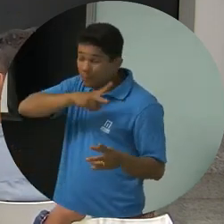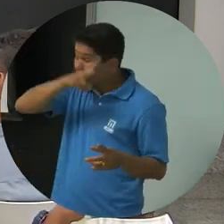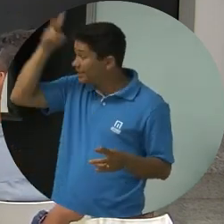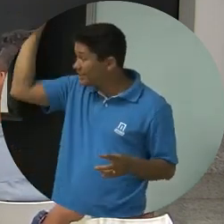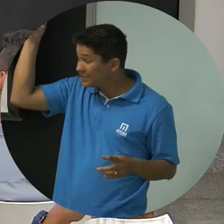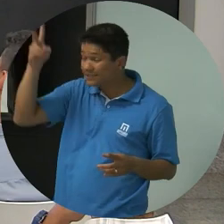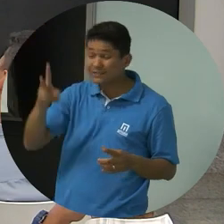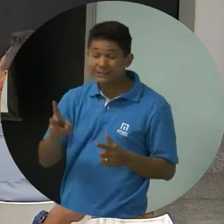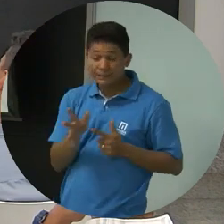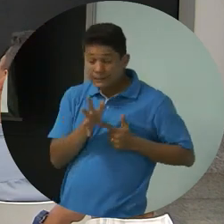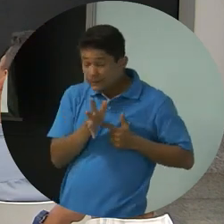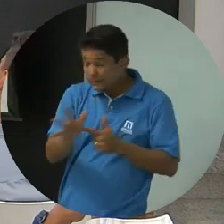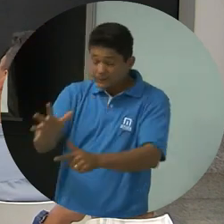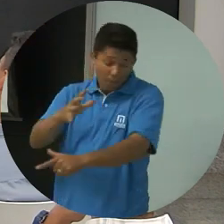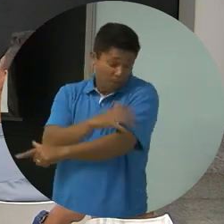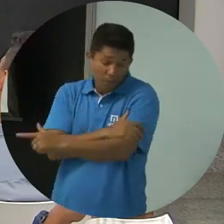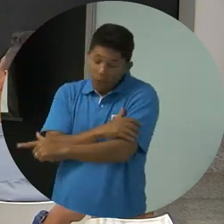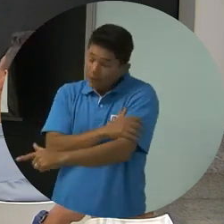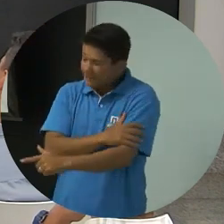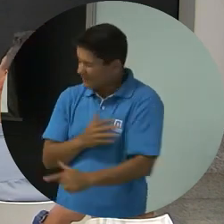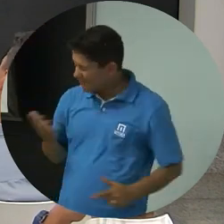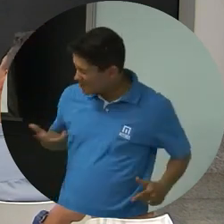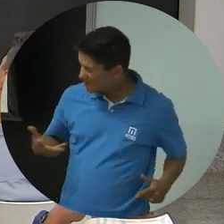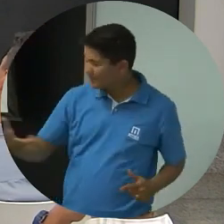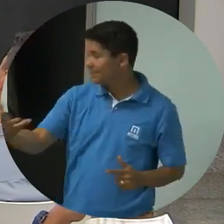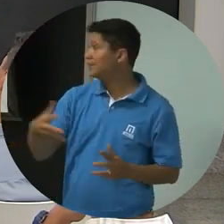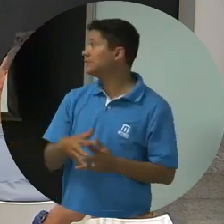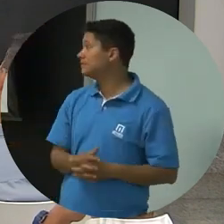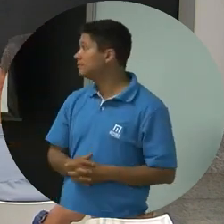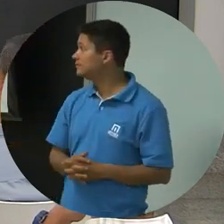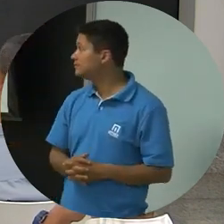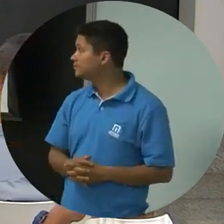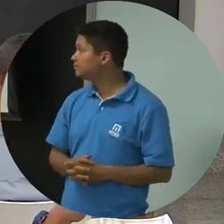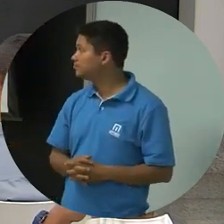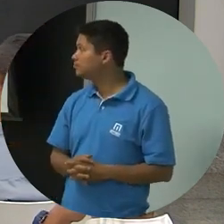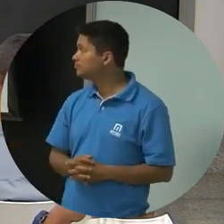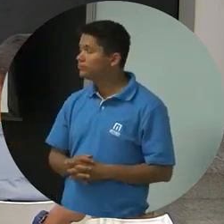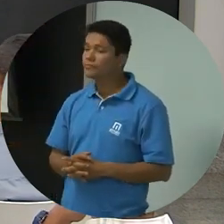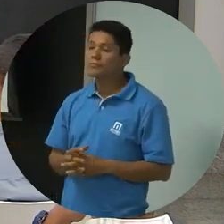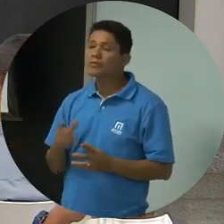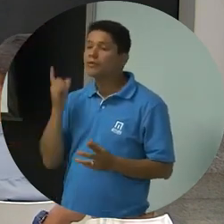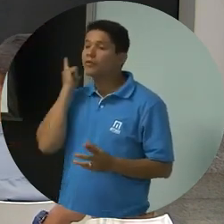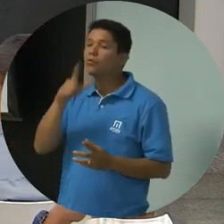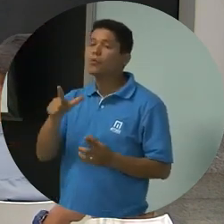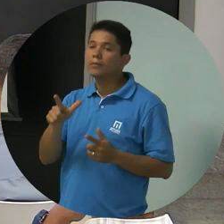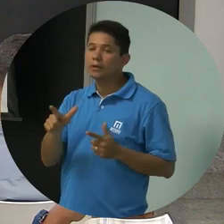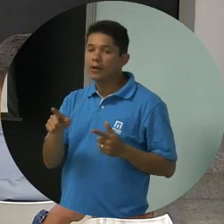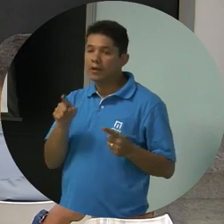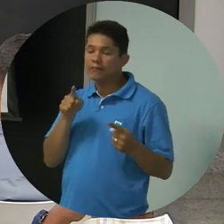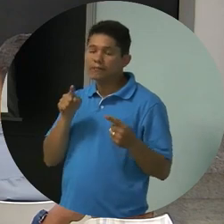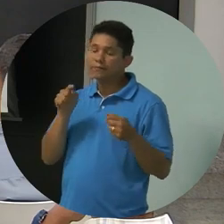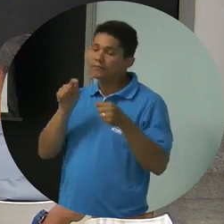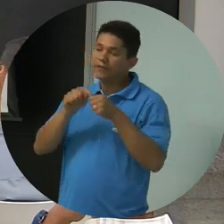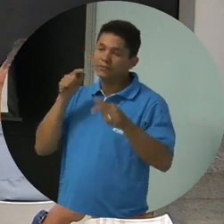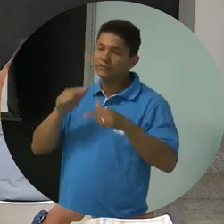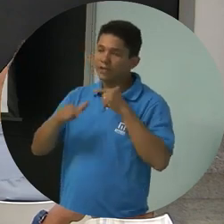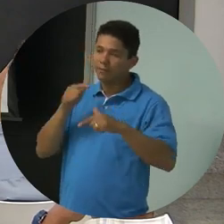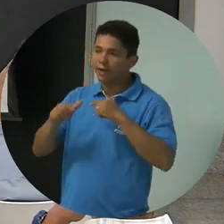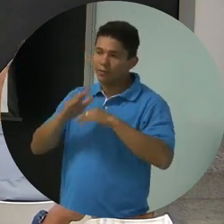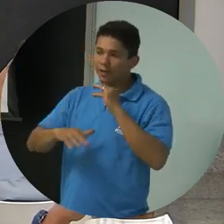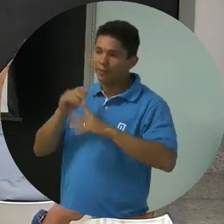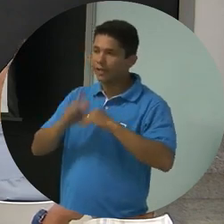muita força, é muita velocidade. E aí a gente vai falar assim, de que forma que você aplica isso na prática? Como que a gente